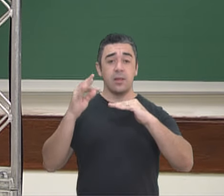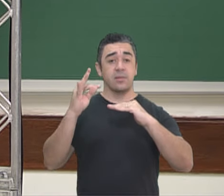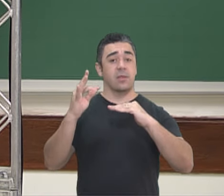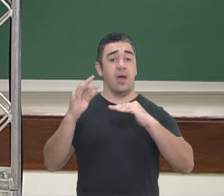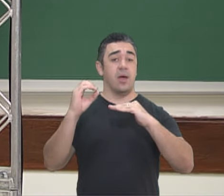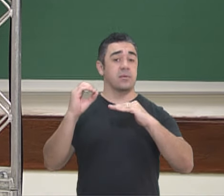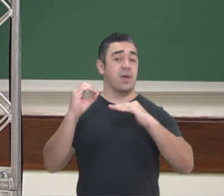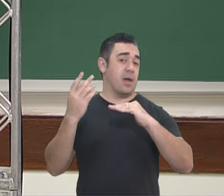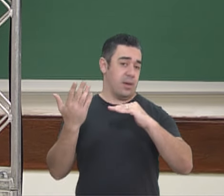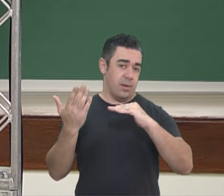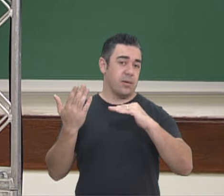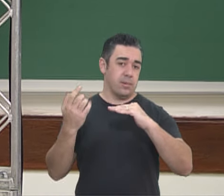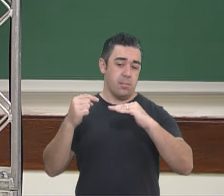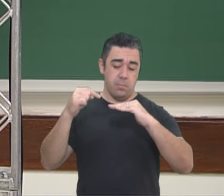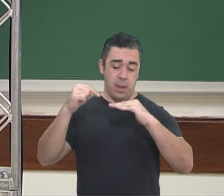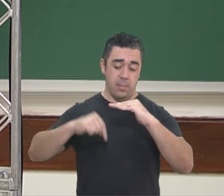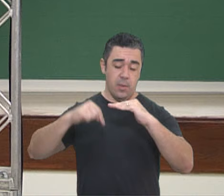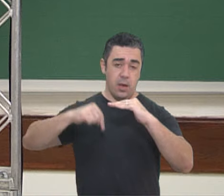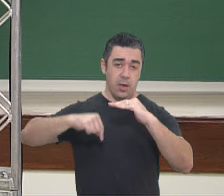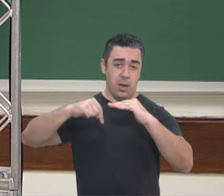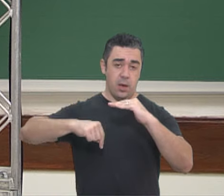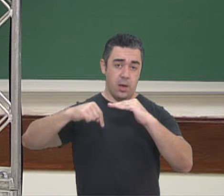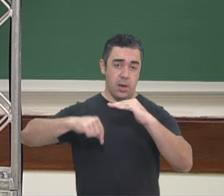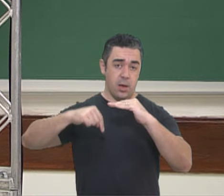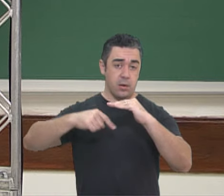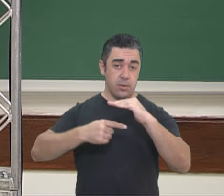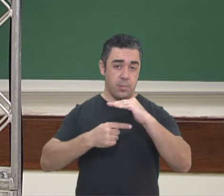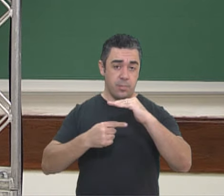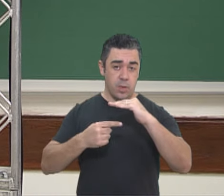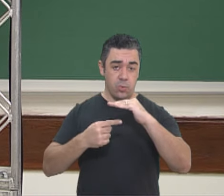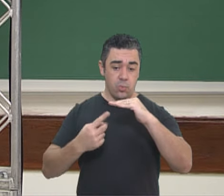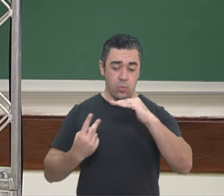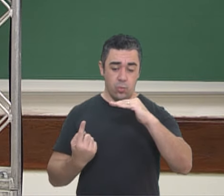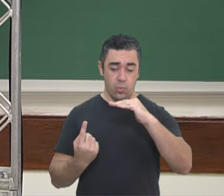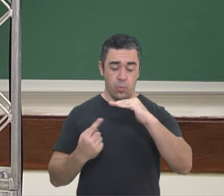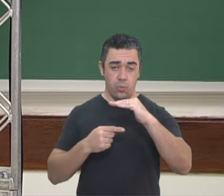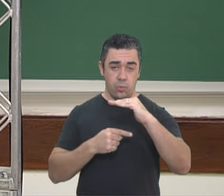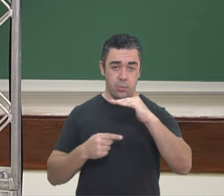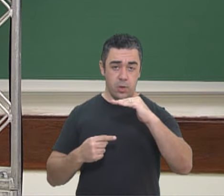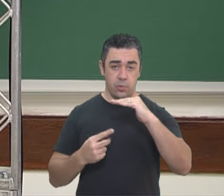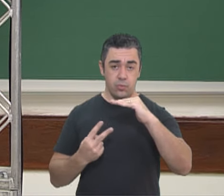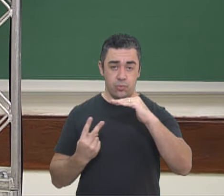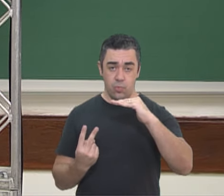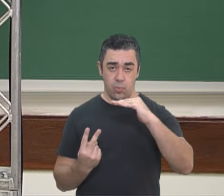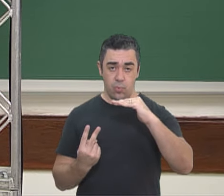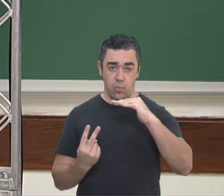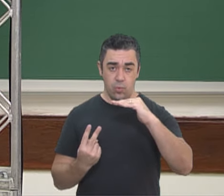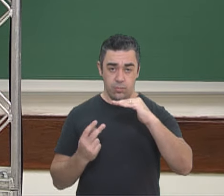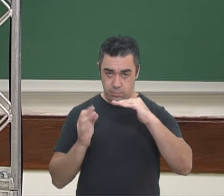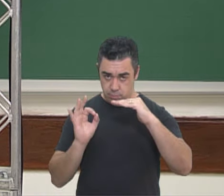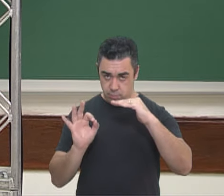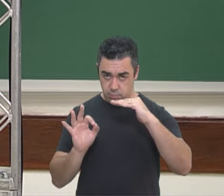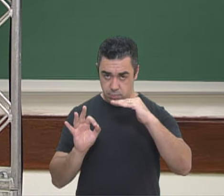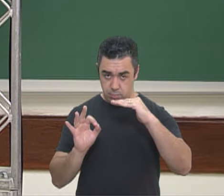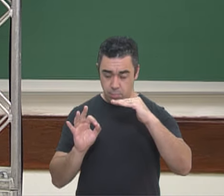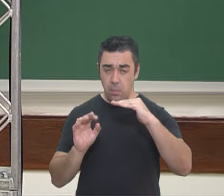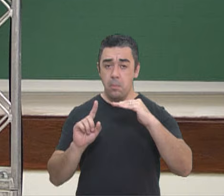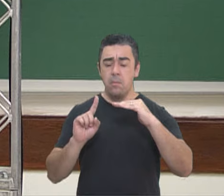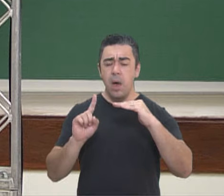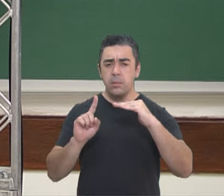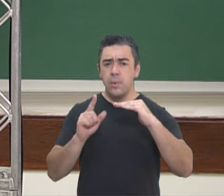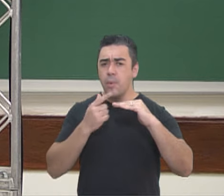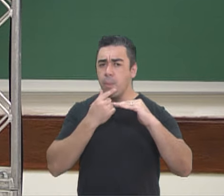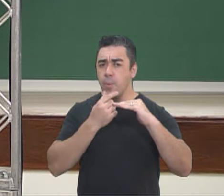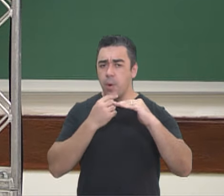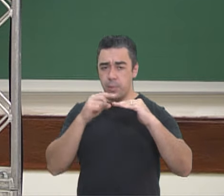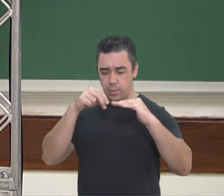meu referencial, menos 2. Subi 6, mais 6. Menos 2 mais o mais